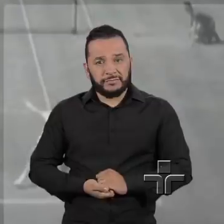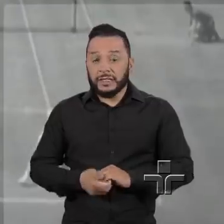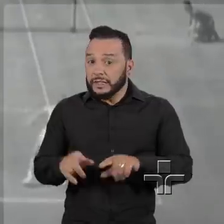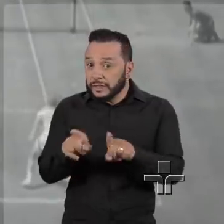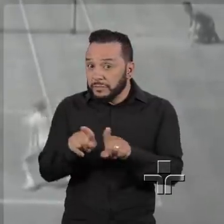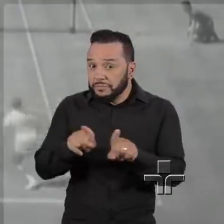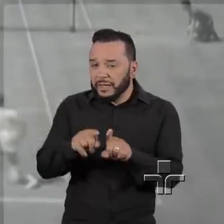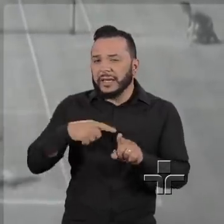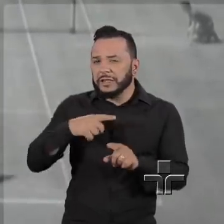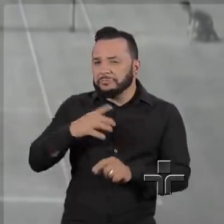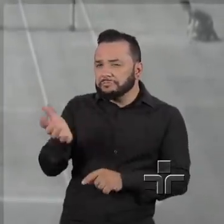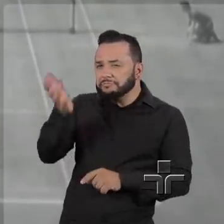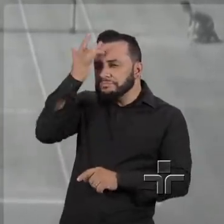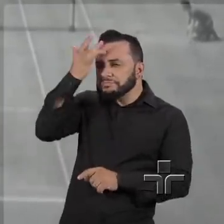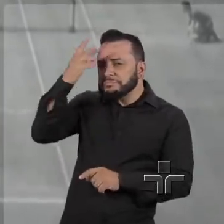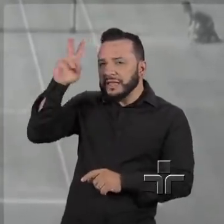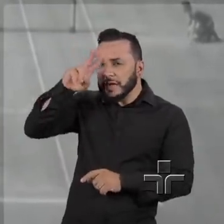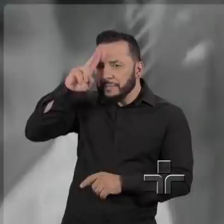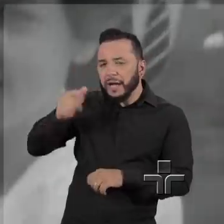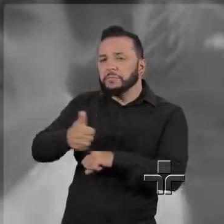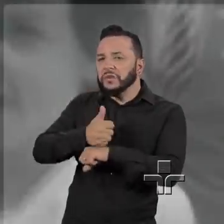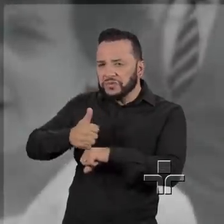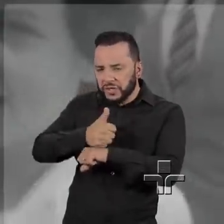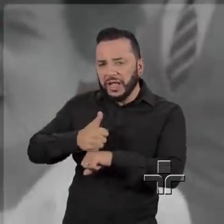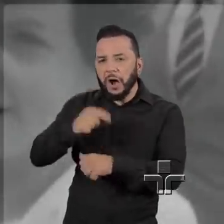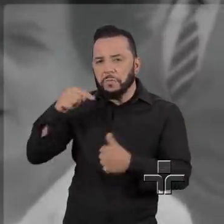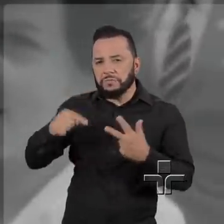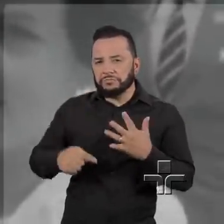Carreiras que serão sempre lembradas.